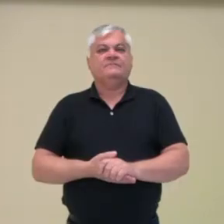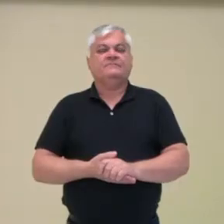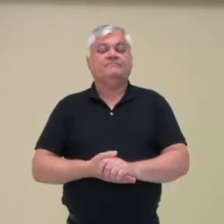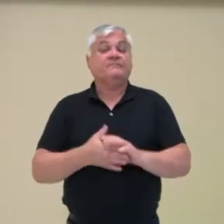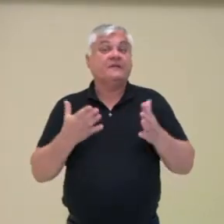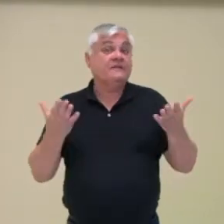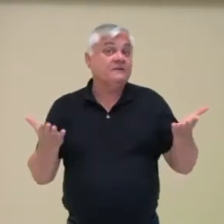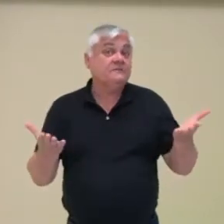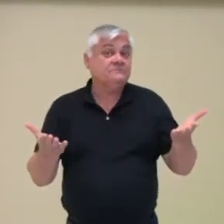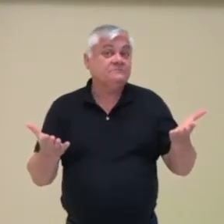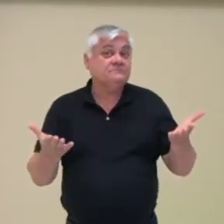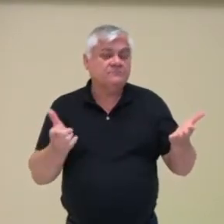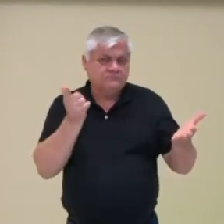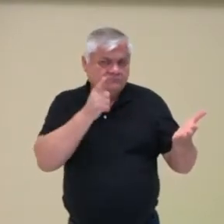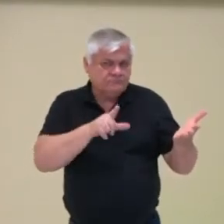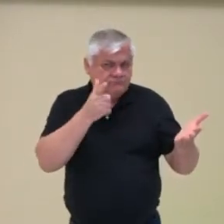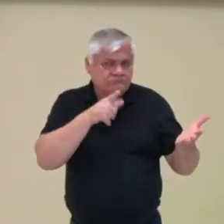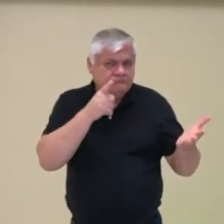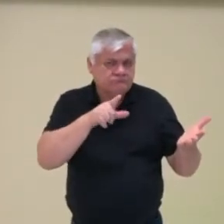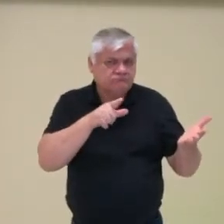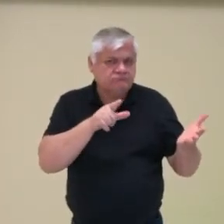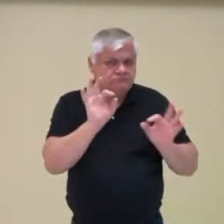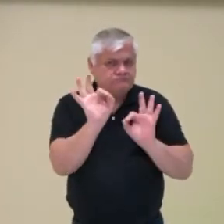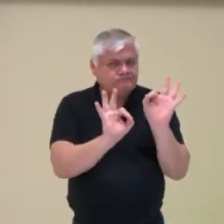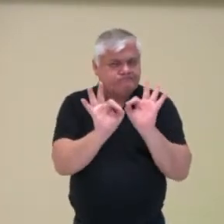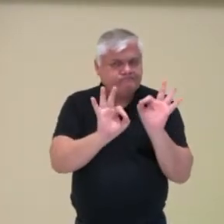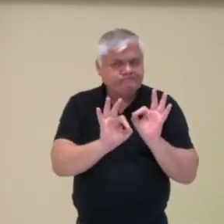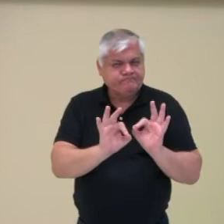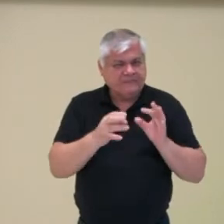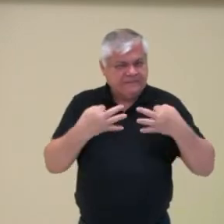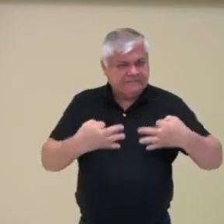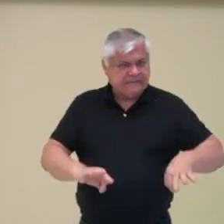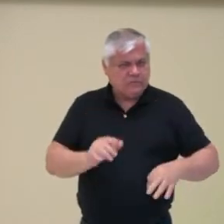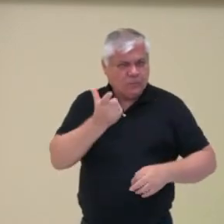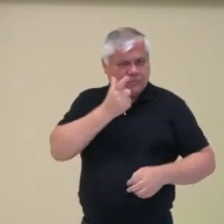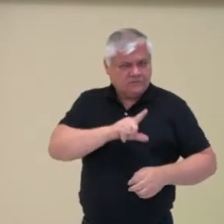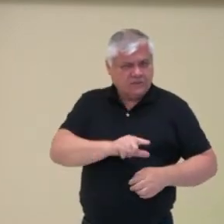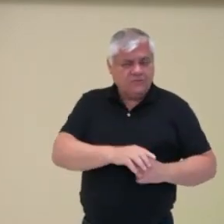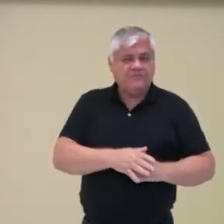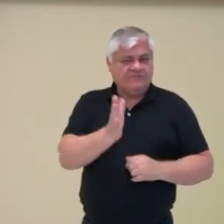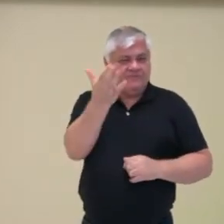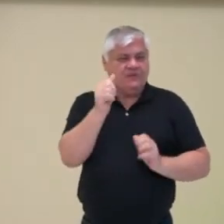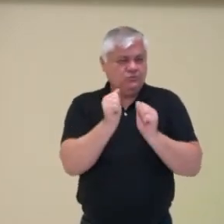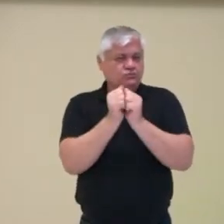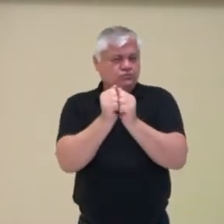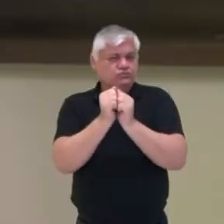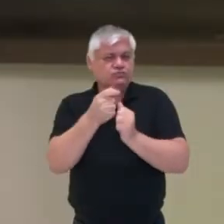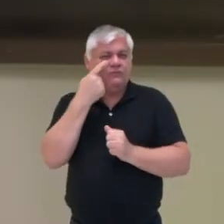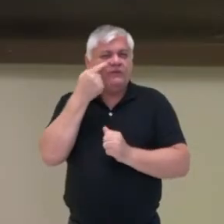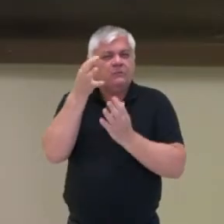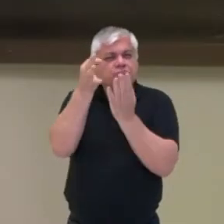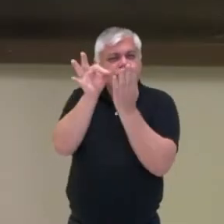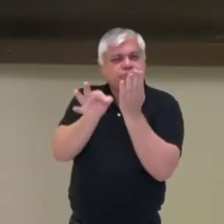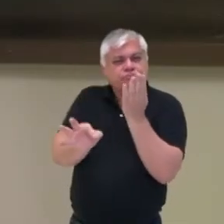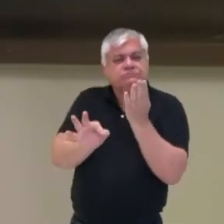E aí, pessoal, resolveram? Tudo certinho? Vamos acompanhar comigo aqui a correção.